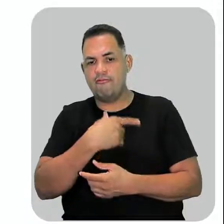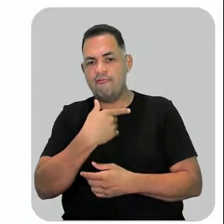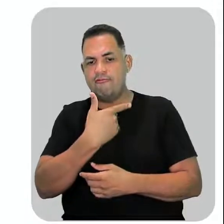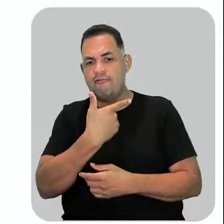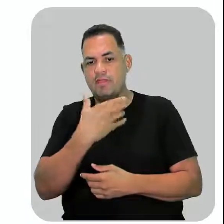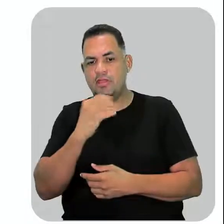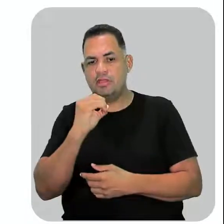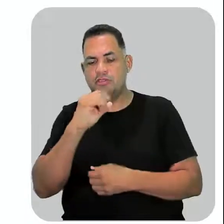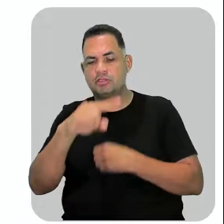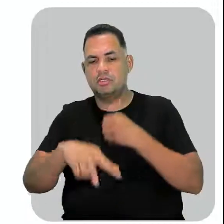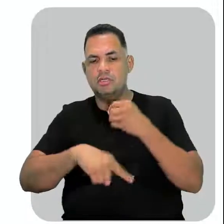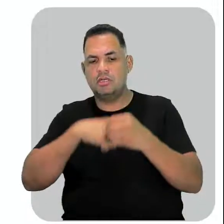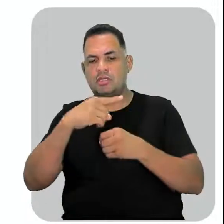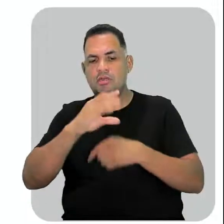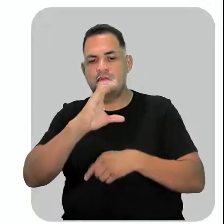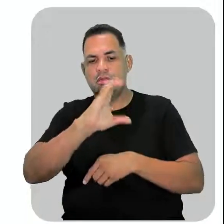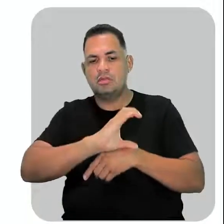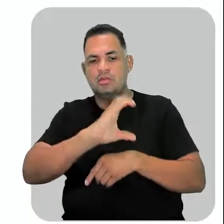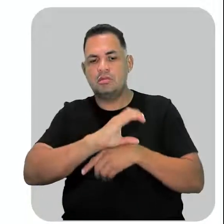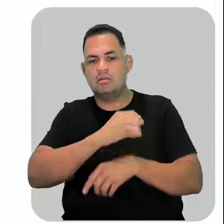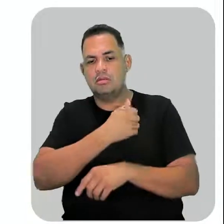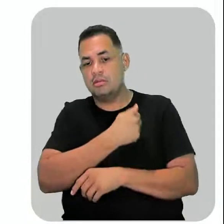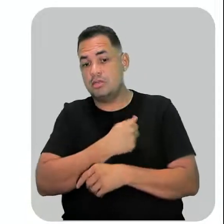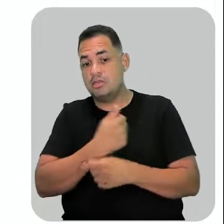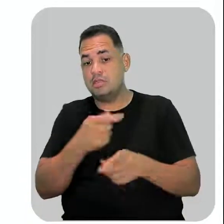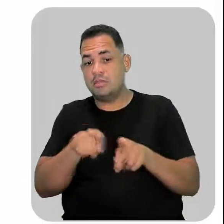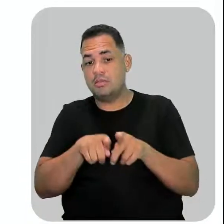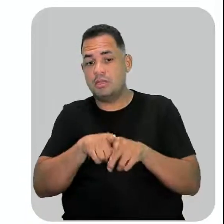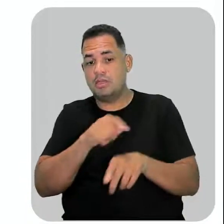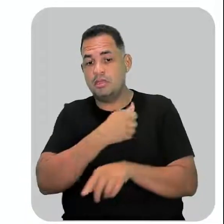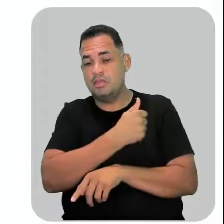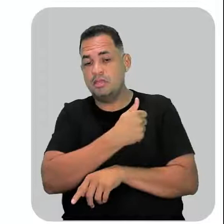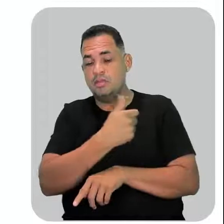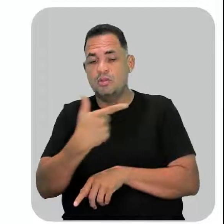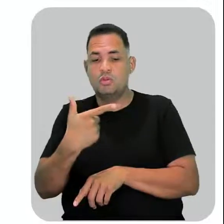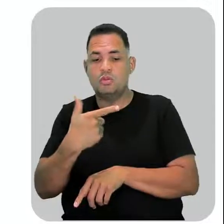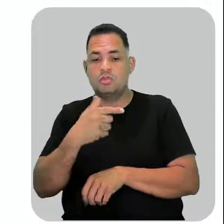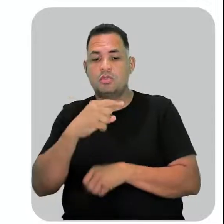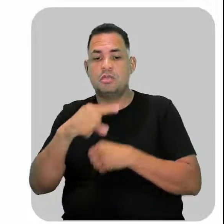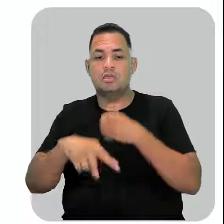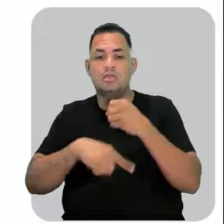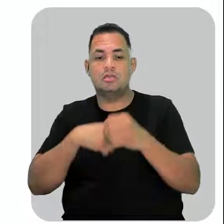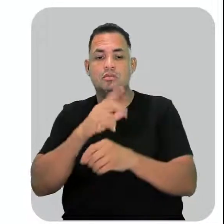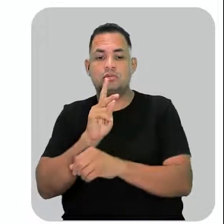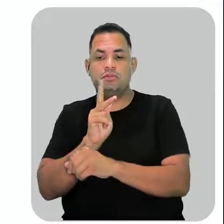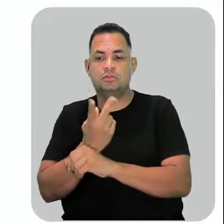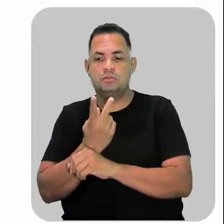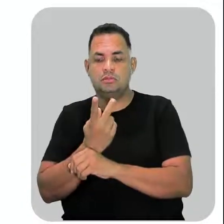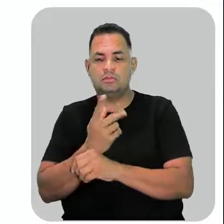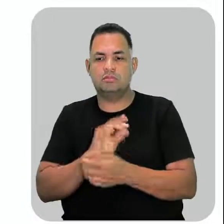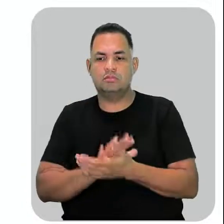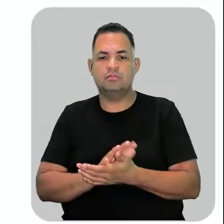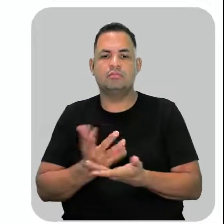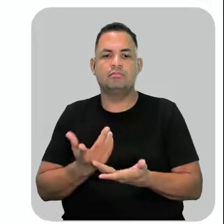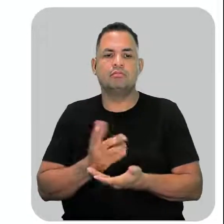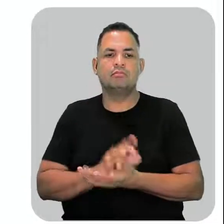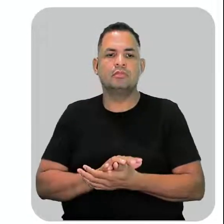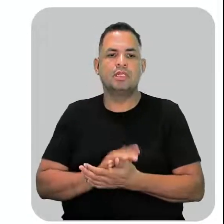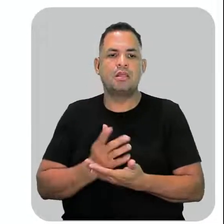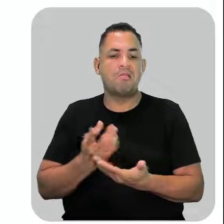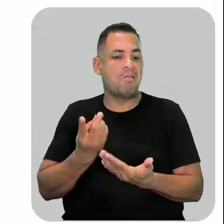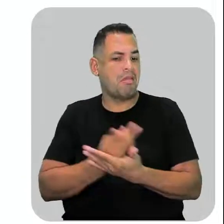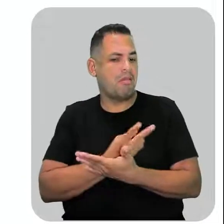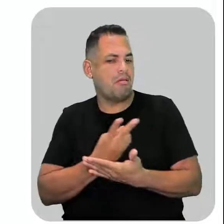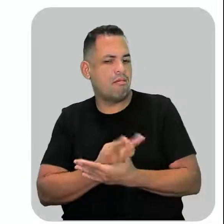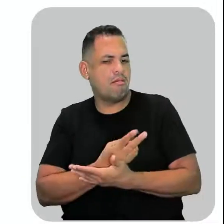e 12 átomos de hidrogênio. Vocês acertaram essa questão? Espero que sim. Quem não acertou, pessoal, errou por causa da